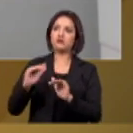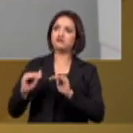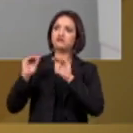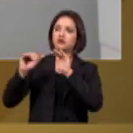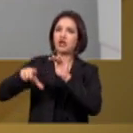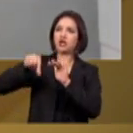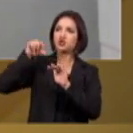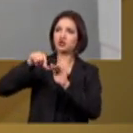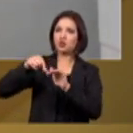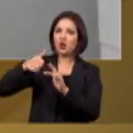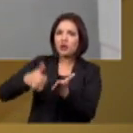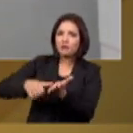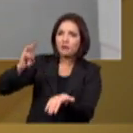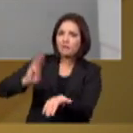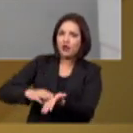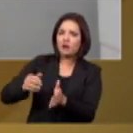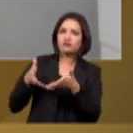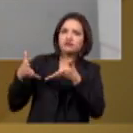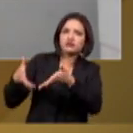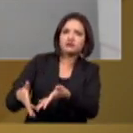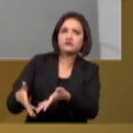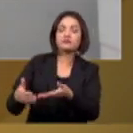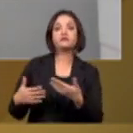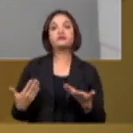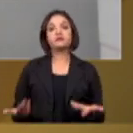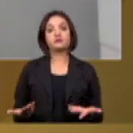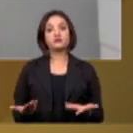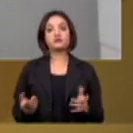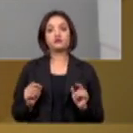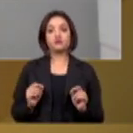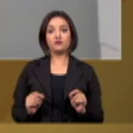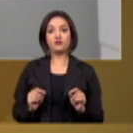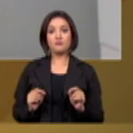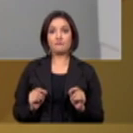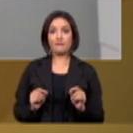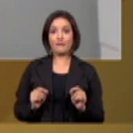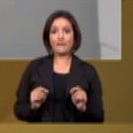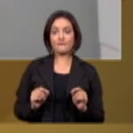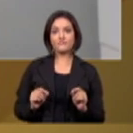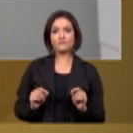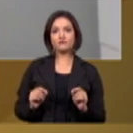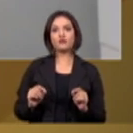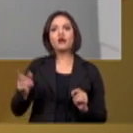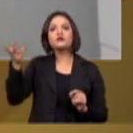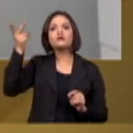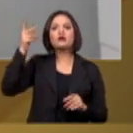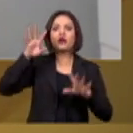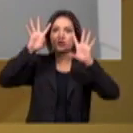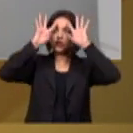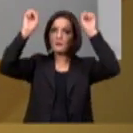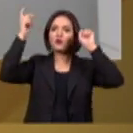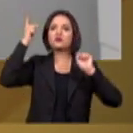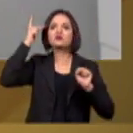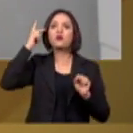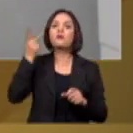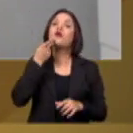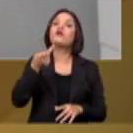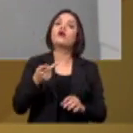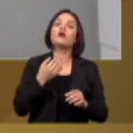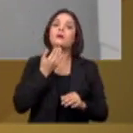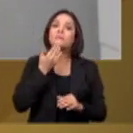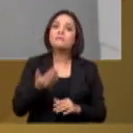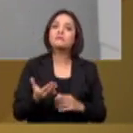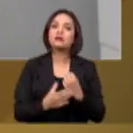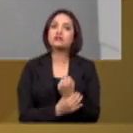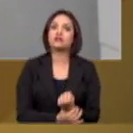compõem nessa perspectiva visão impetrante a segurar aqui tela das competências inerentes ao